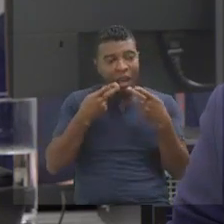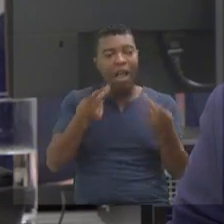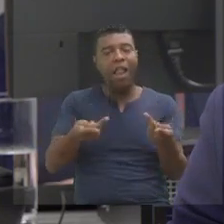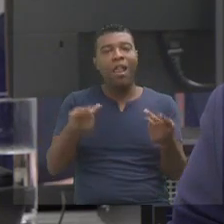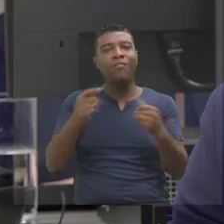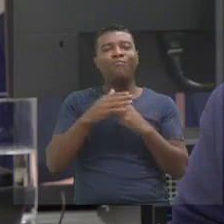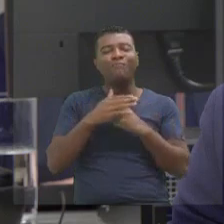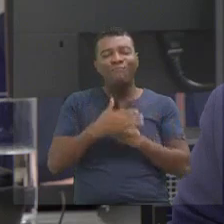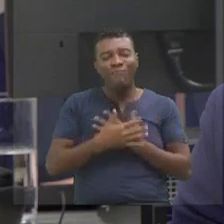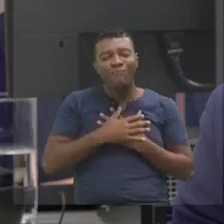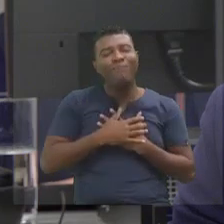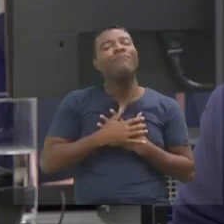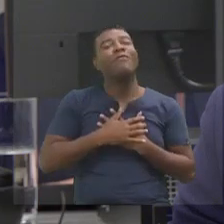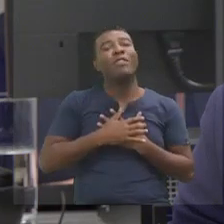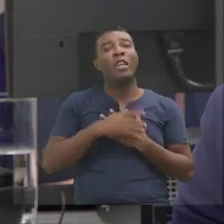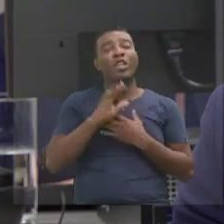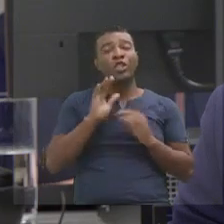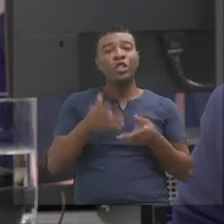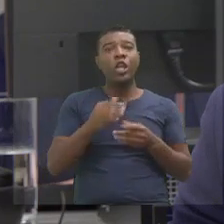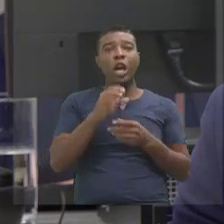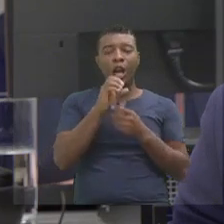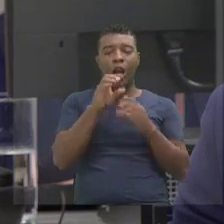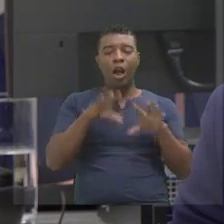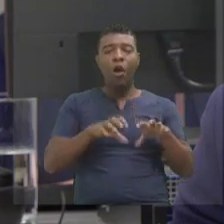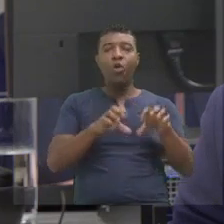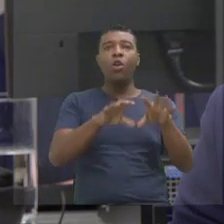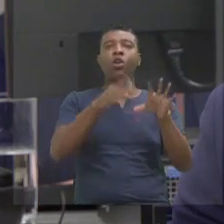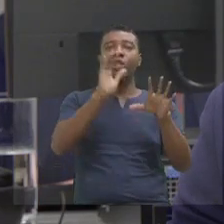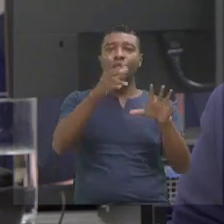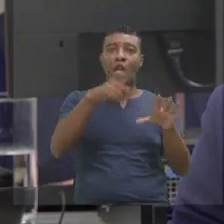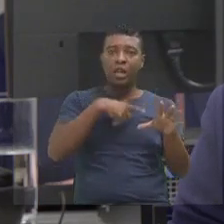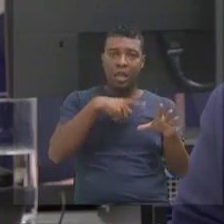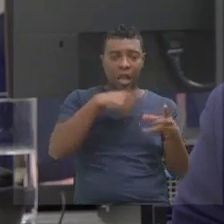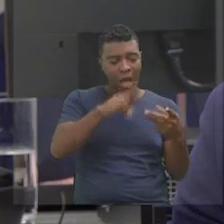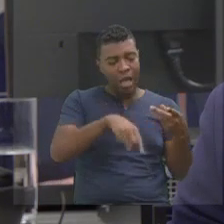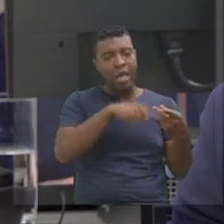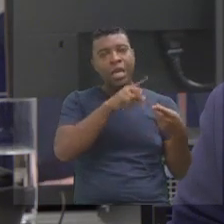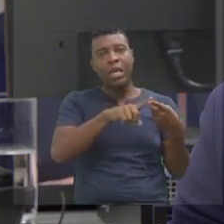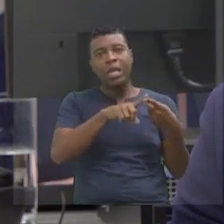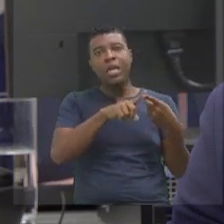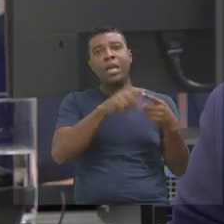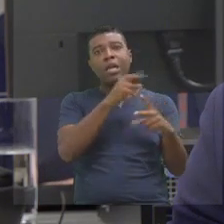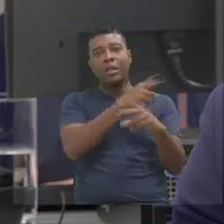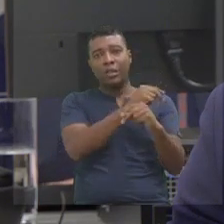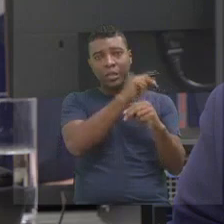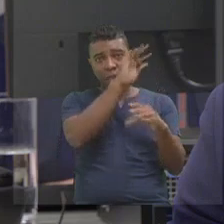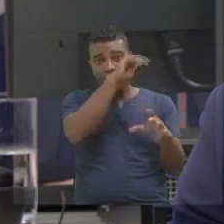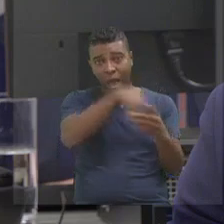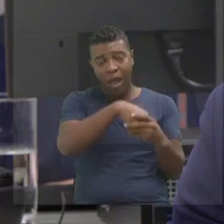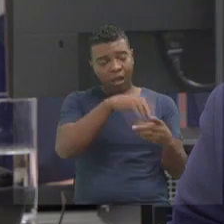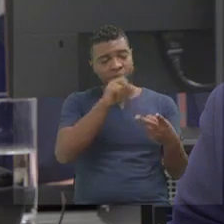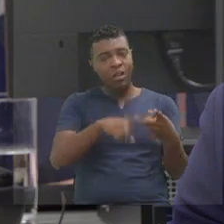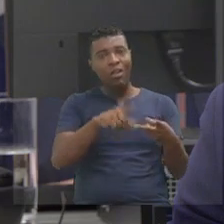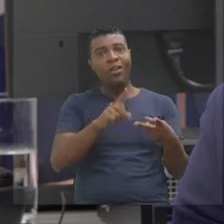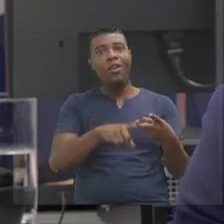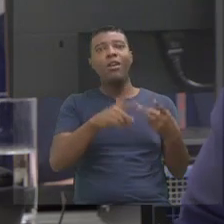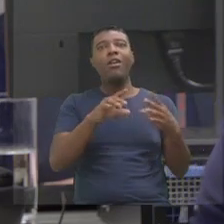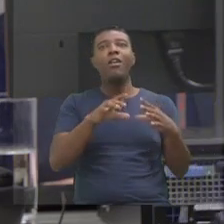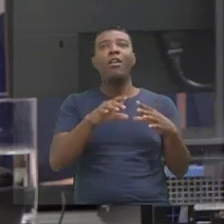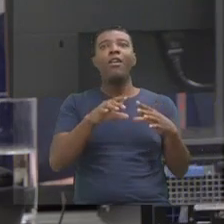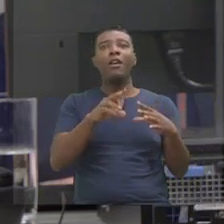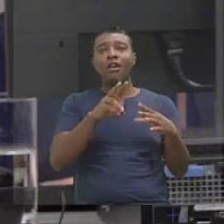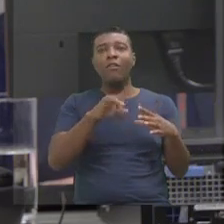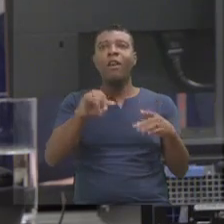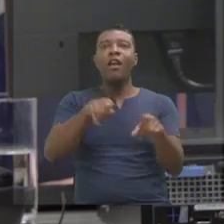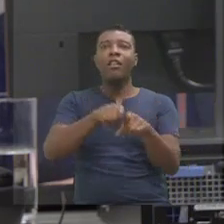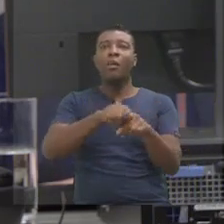já operando em Patos de Minas e cardiologia já tem um recurso de 11 milhões destinados pelo nosso Governador para